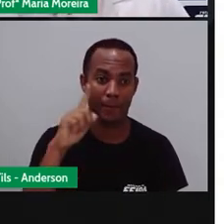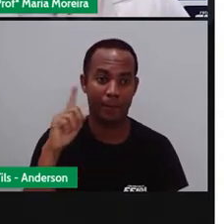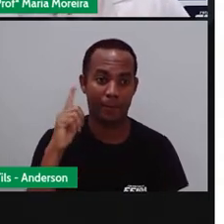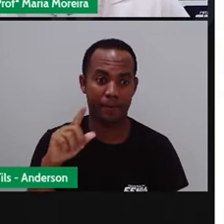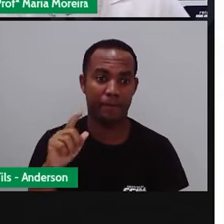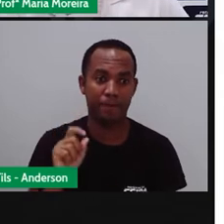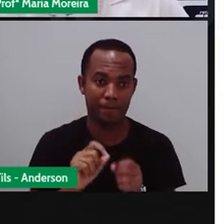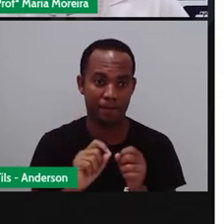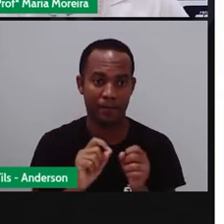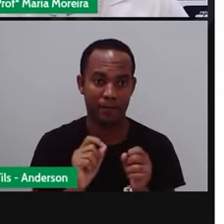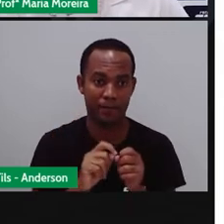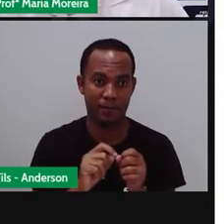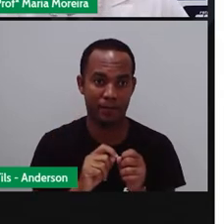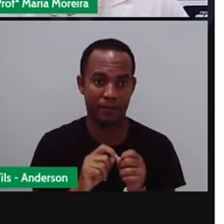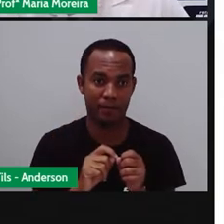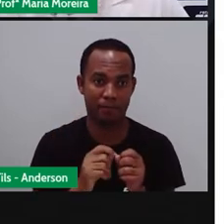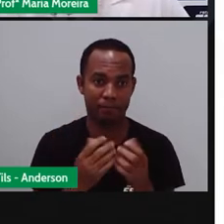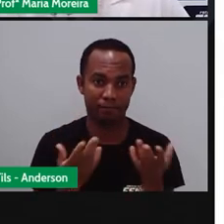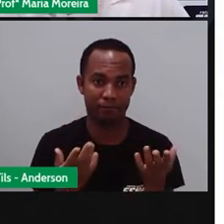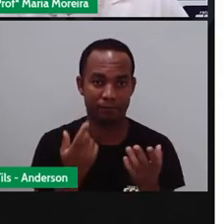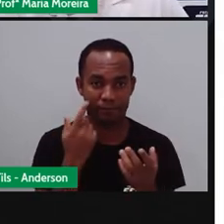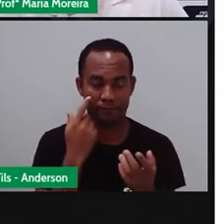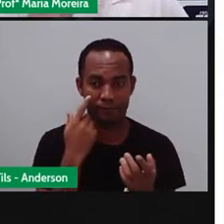gente essa atividade? Foi fácil.